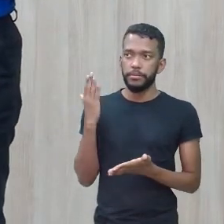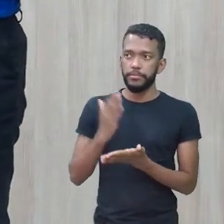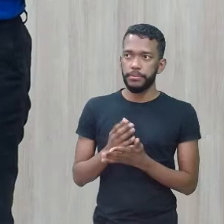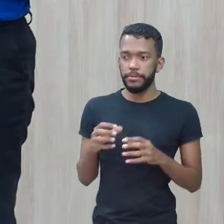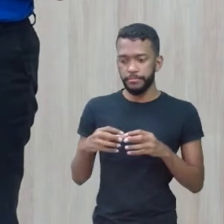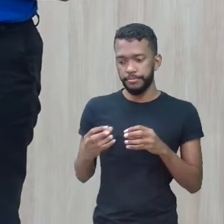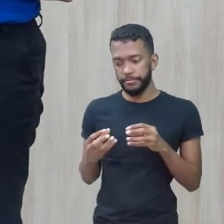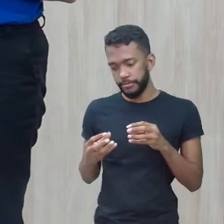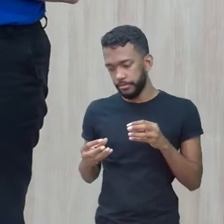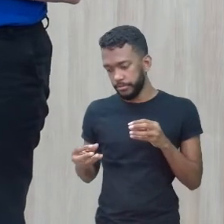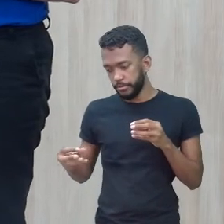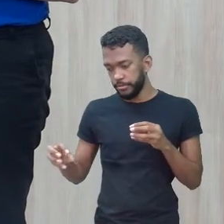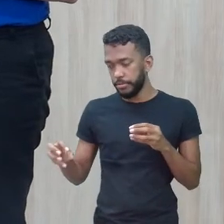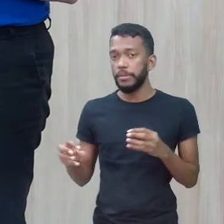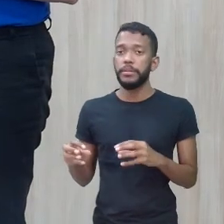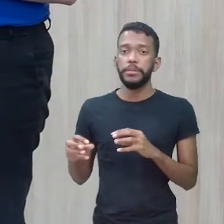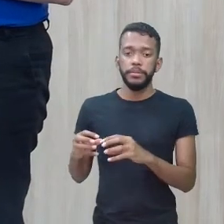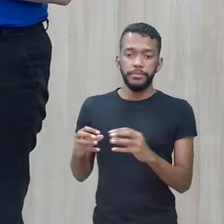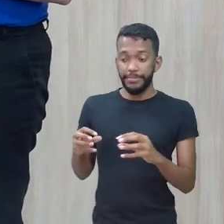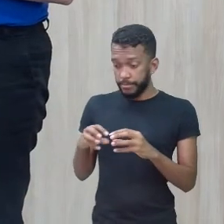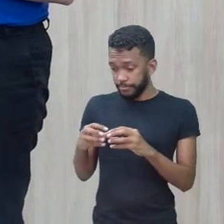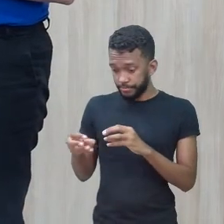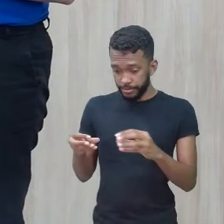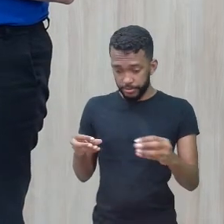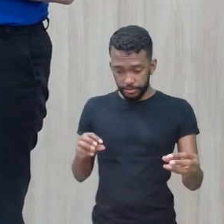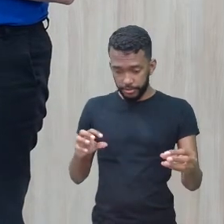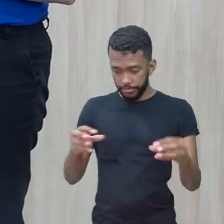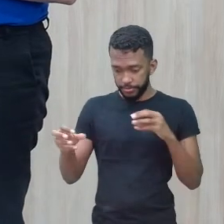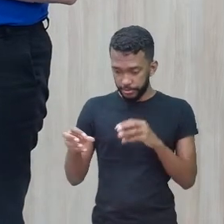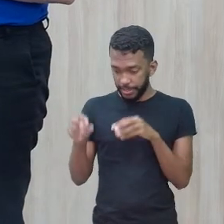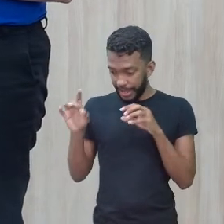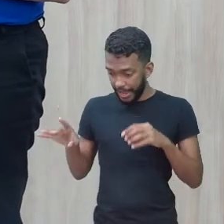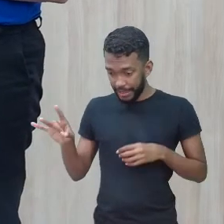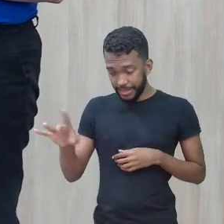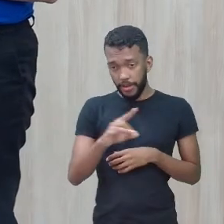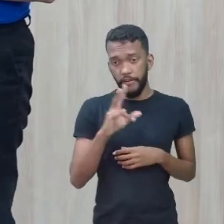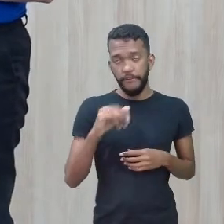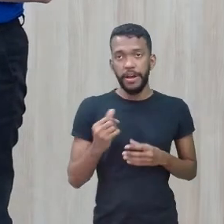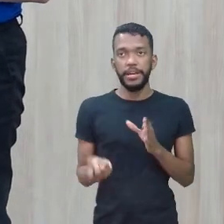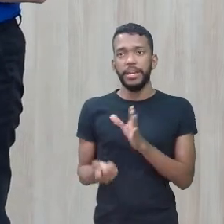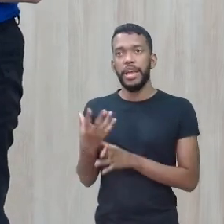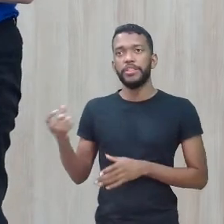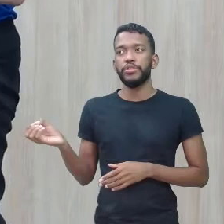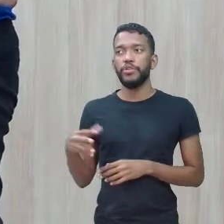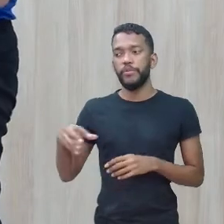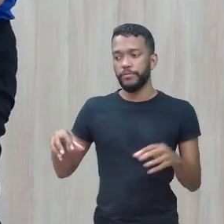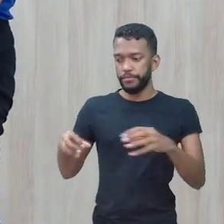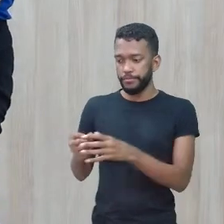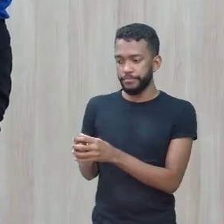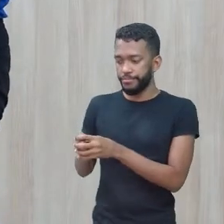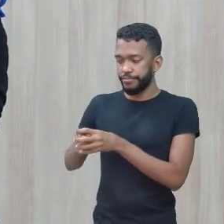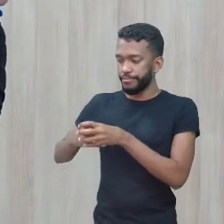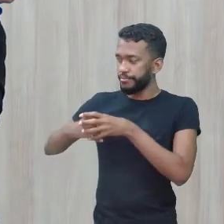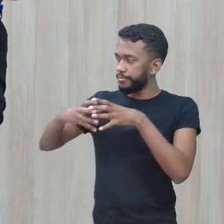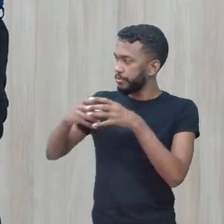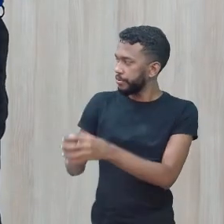ou se fragmenta e cada fragmento daquele vai originar outro